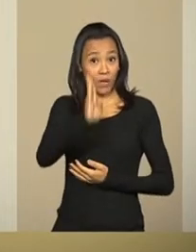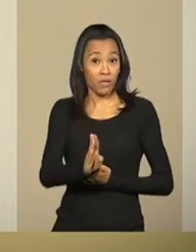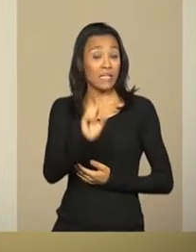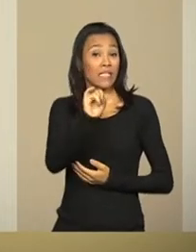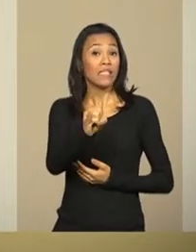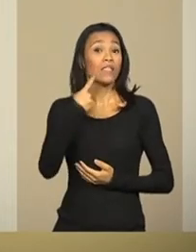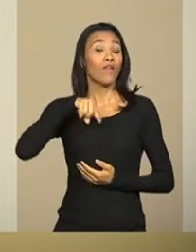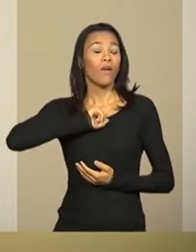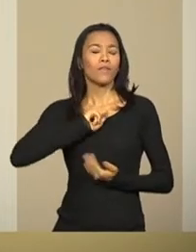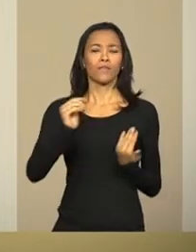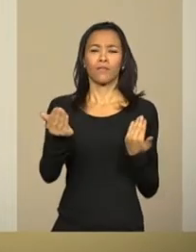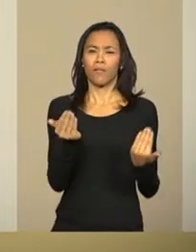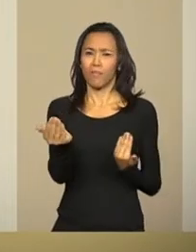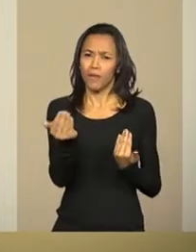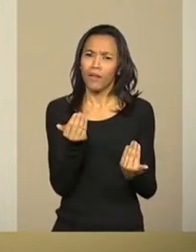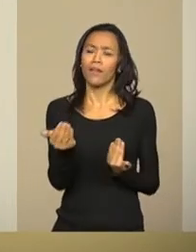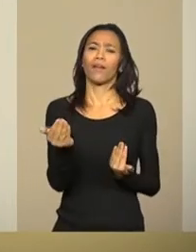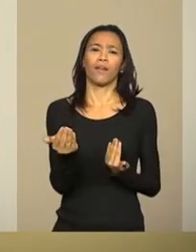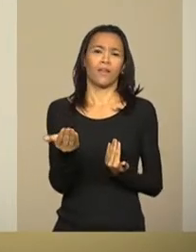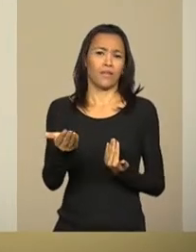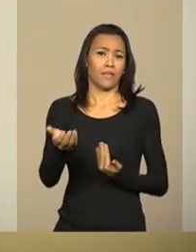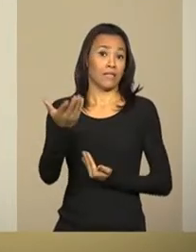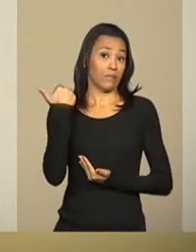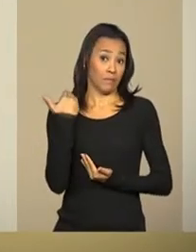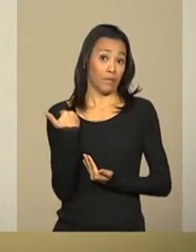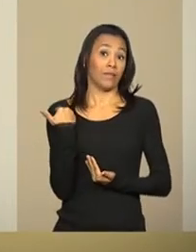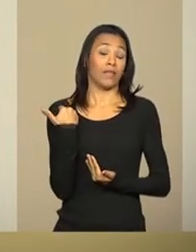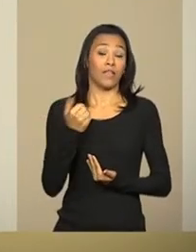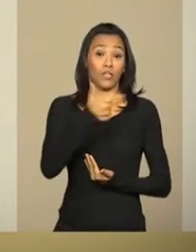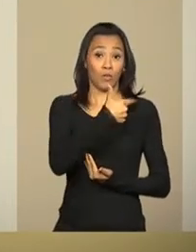gente comparar com o aplicado na safra de